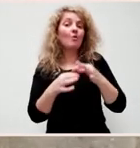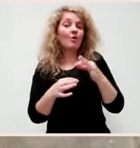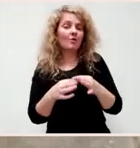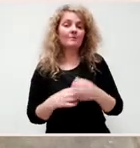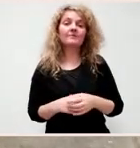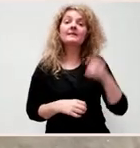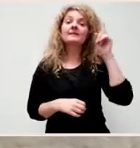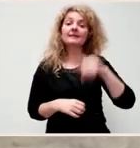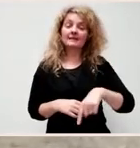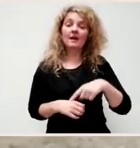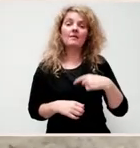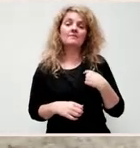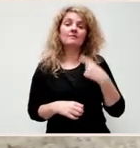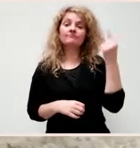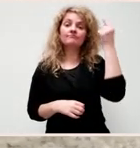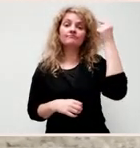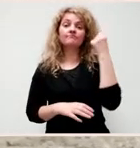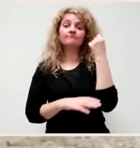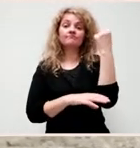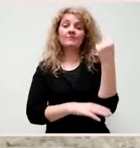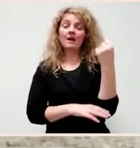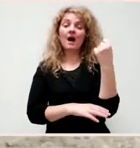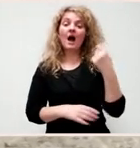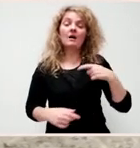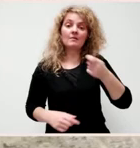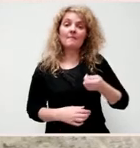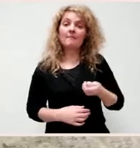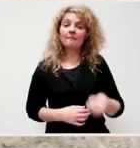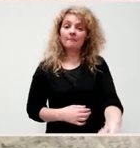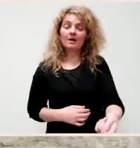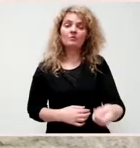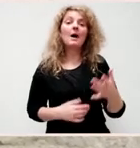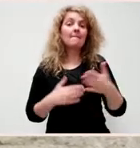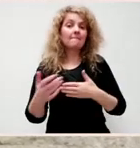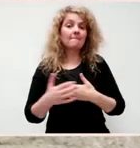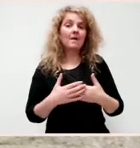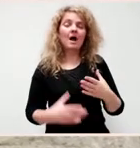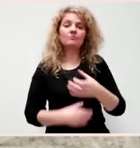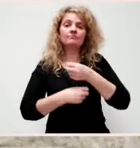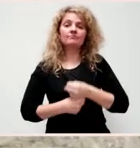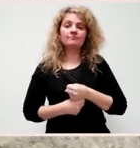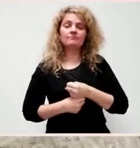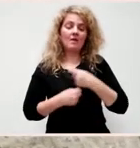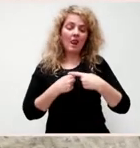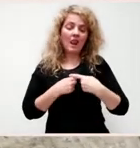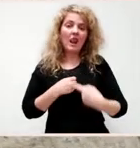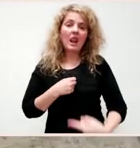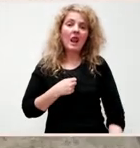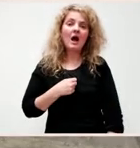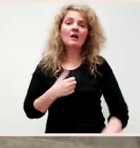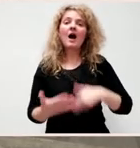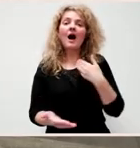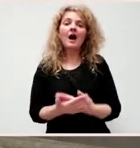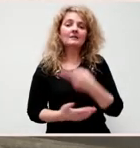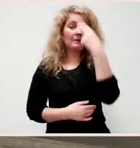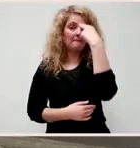aparece representado coa súa armadura de cabaleiro e entre as súas mans suxeita unha longa espada que lle chega